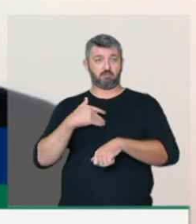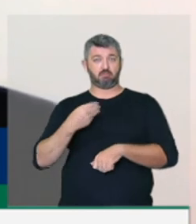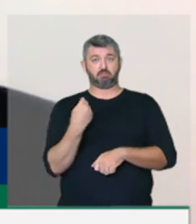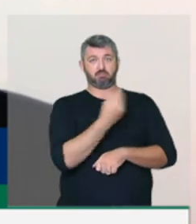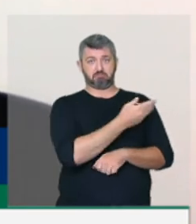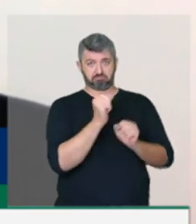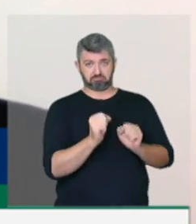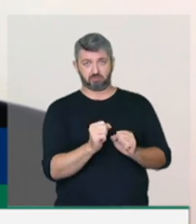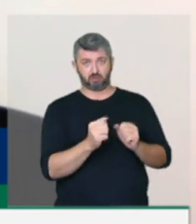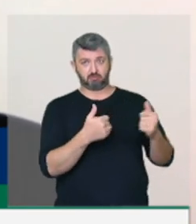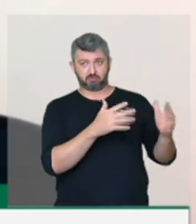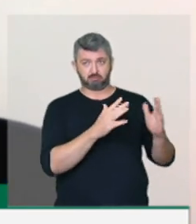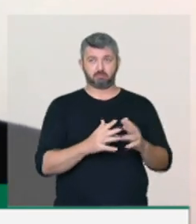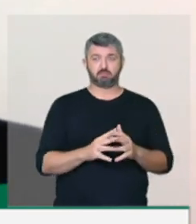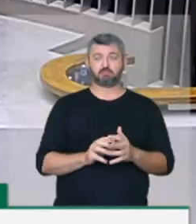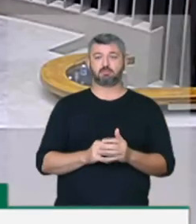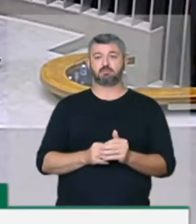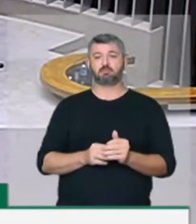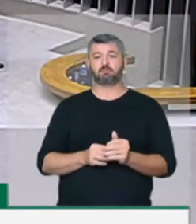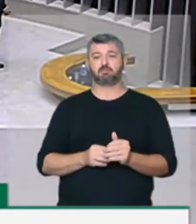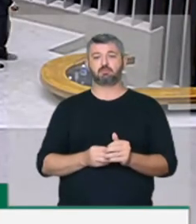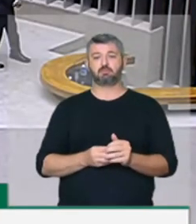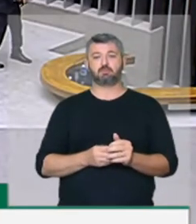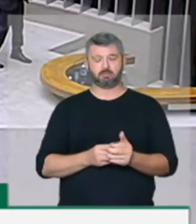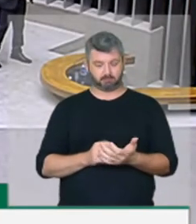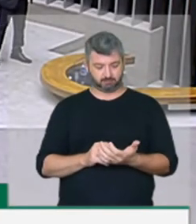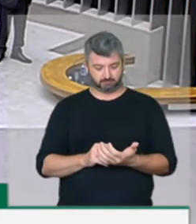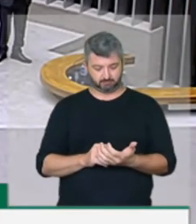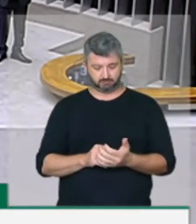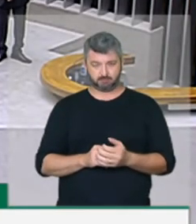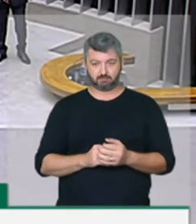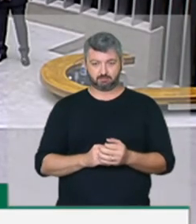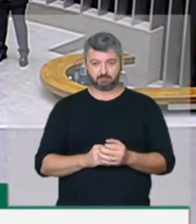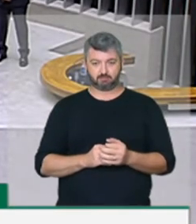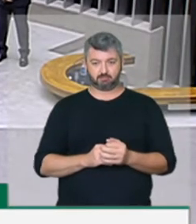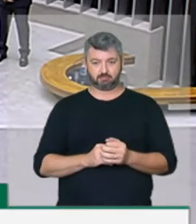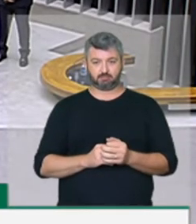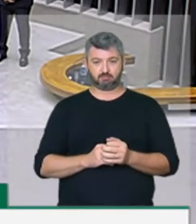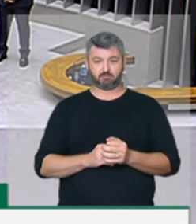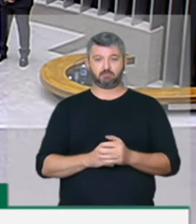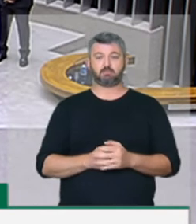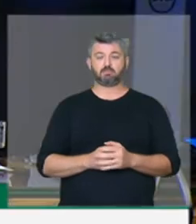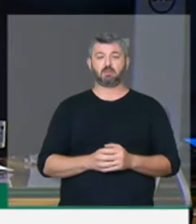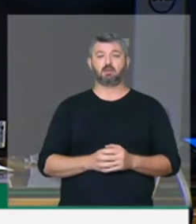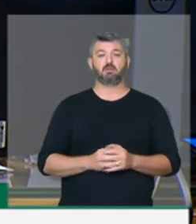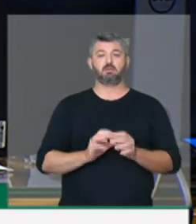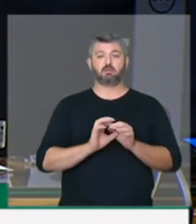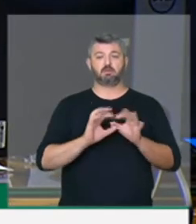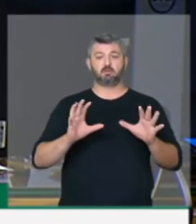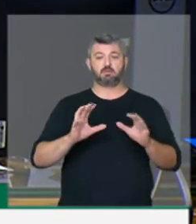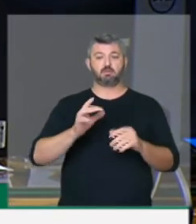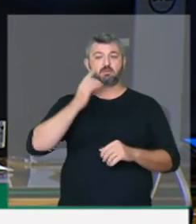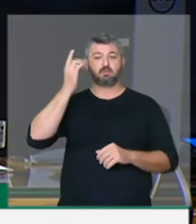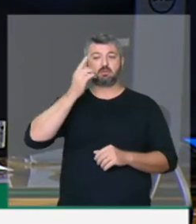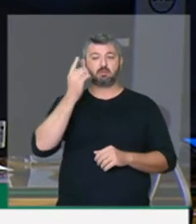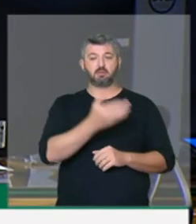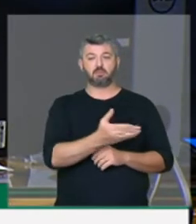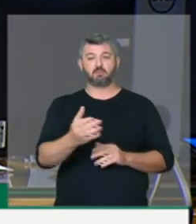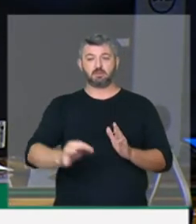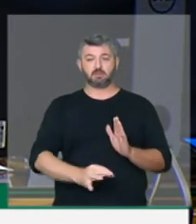federal. Muito obrigado, senhor presidente. Concederei a palavra aos senhores deputados